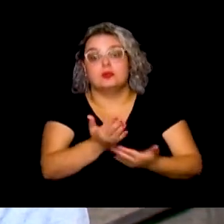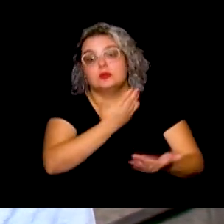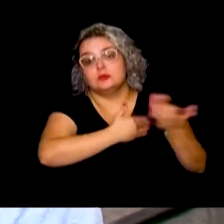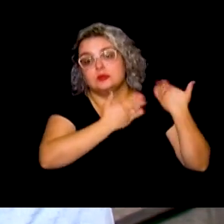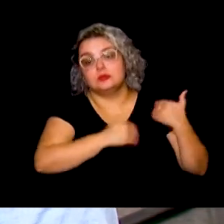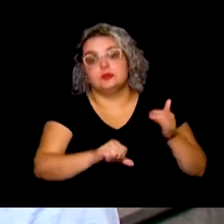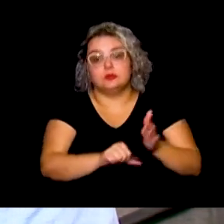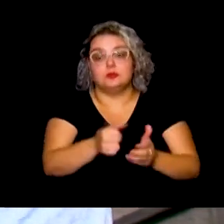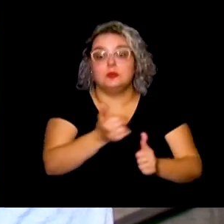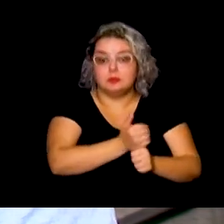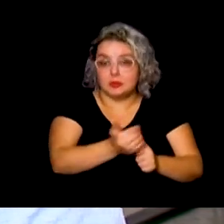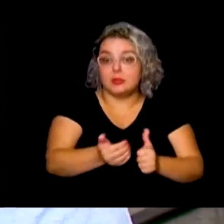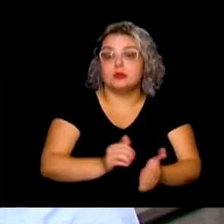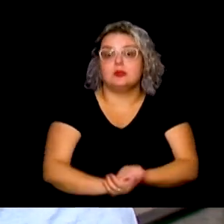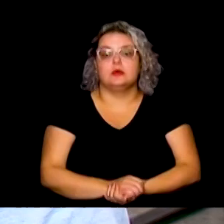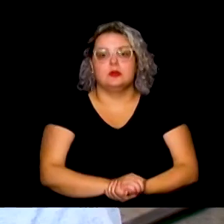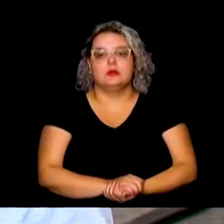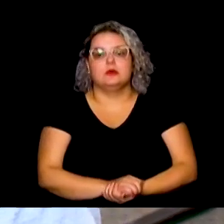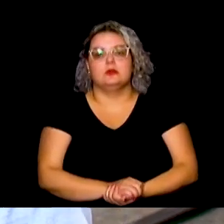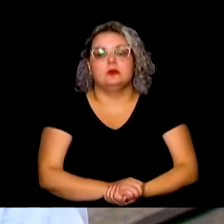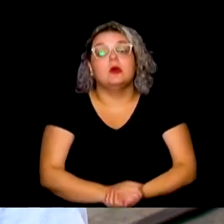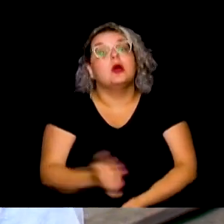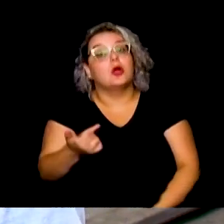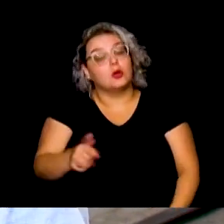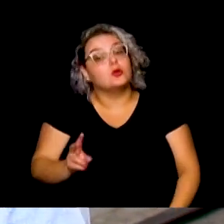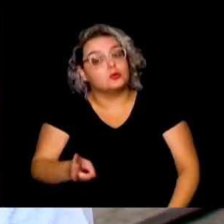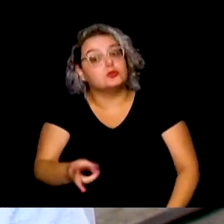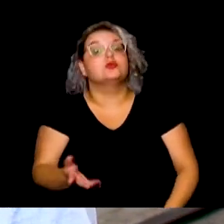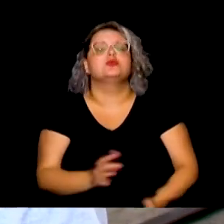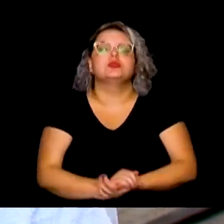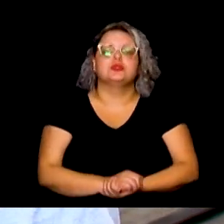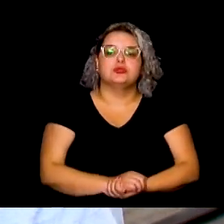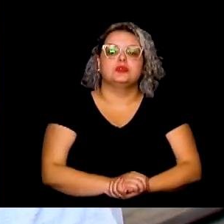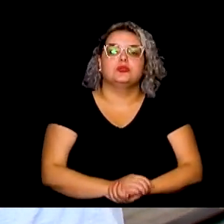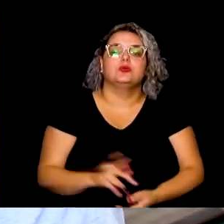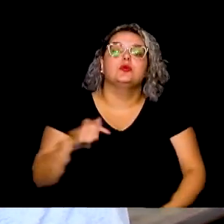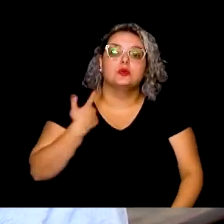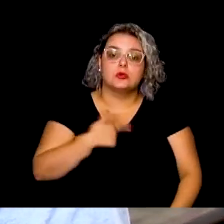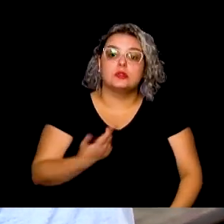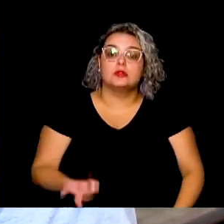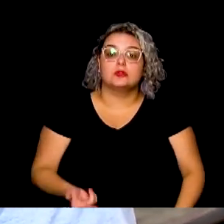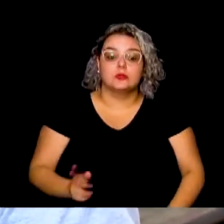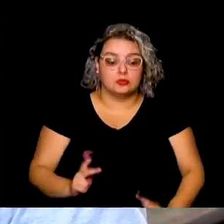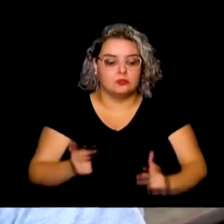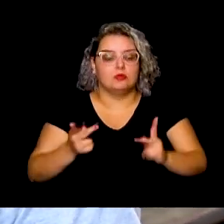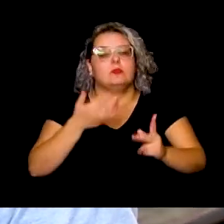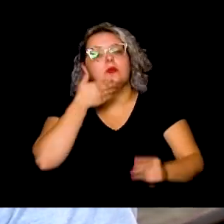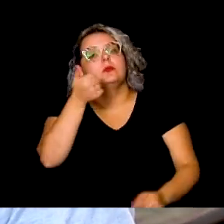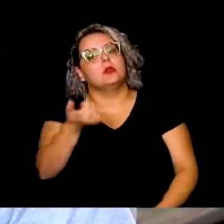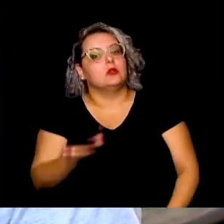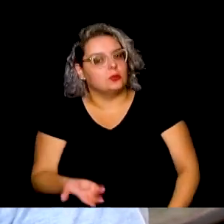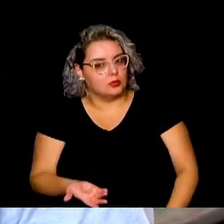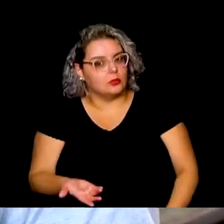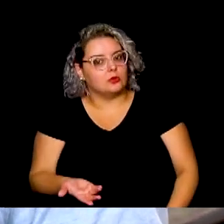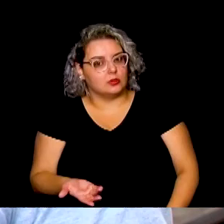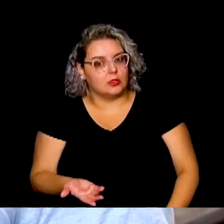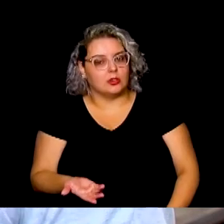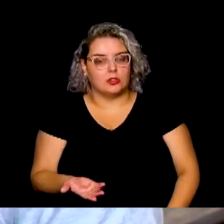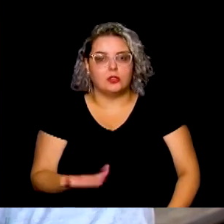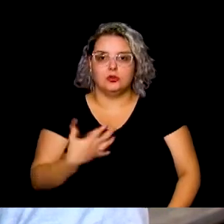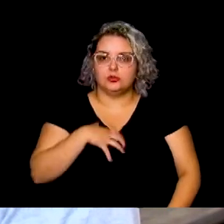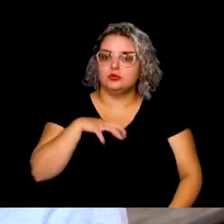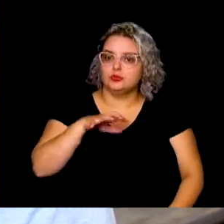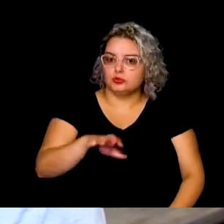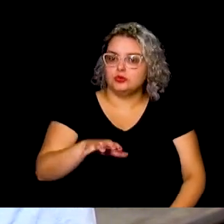o trabalho que já foi iniciado desde o primeiro mandato e dá continuidade do que a gente conquista para